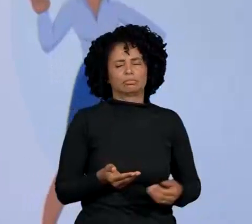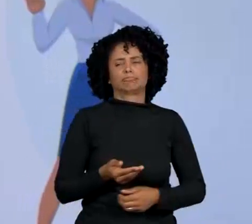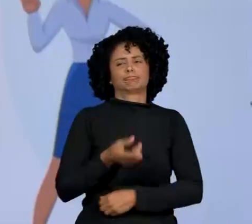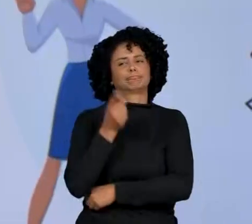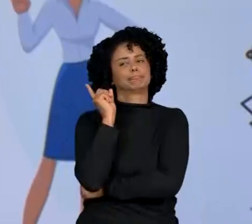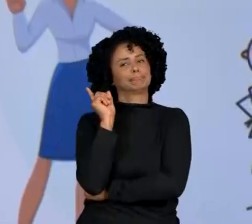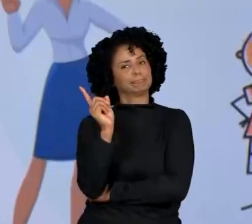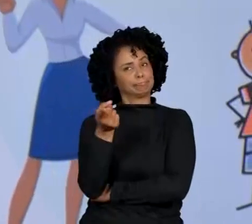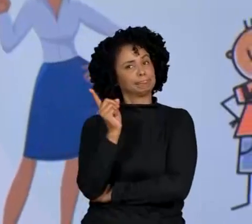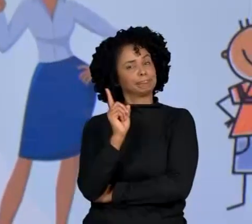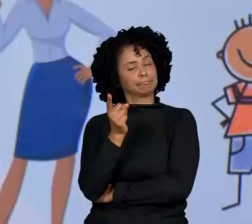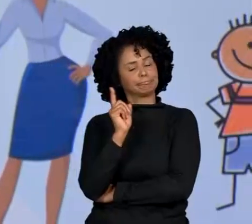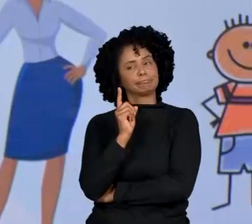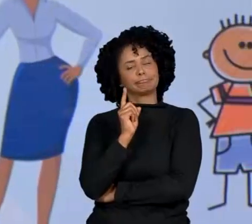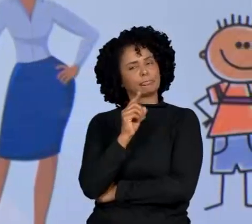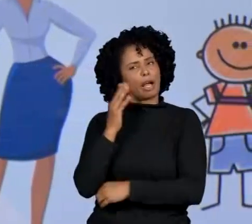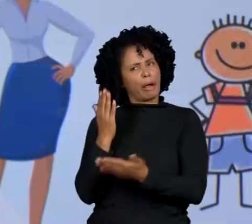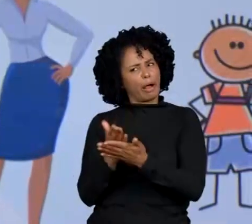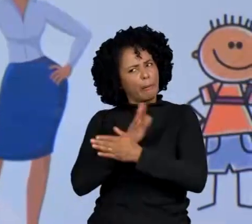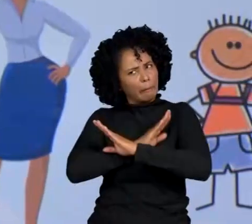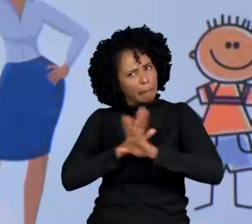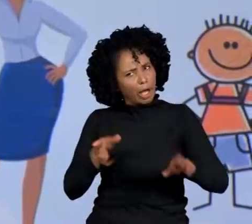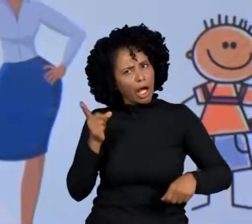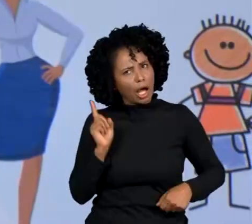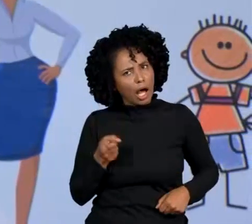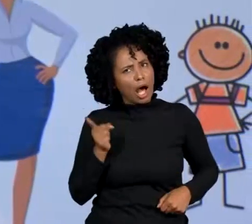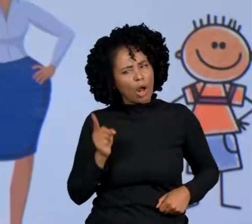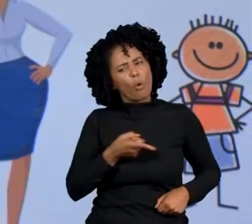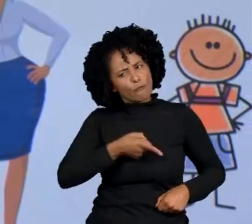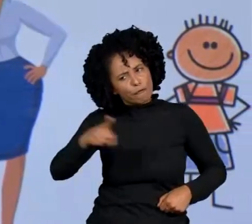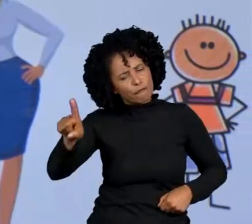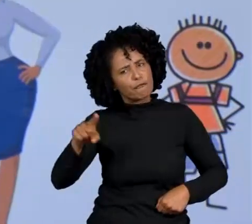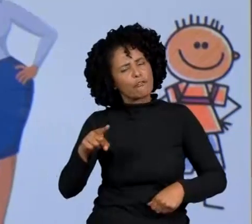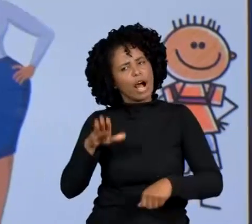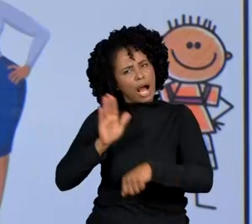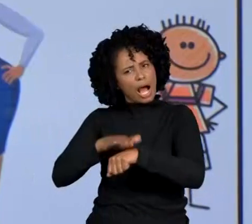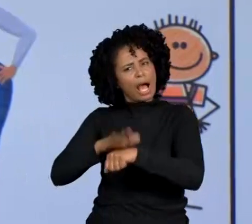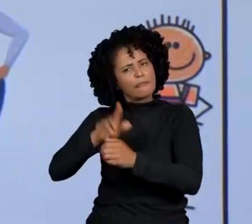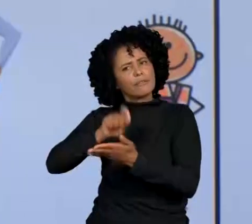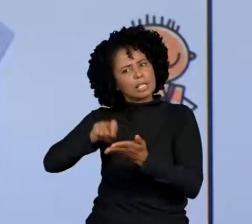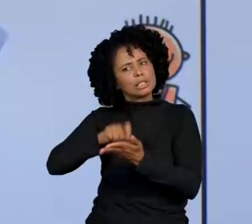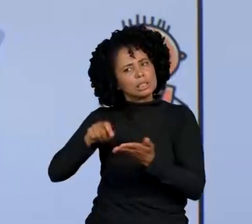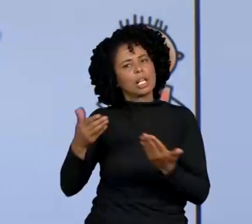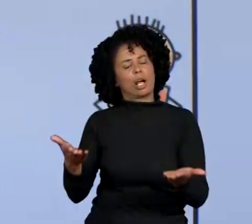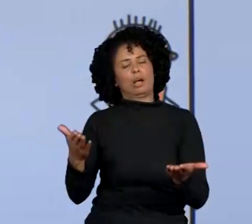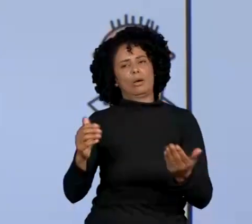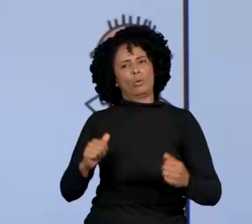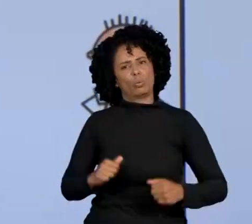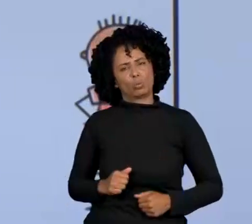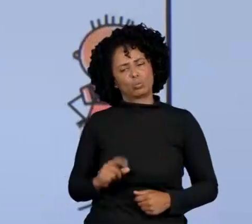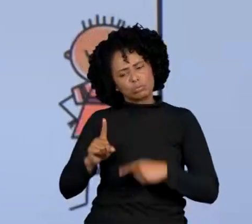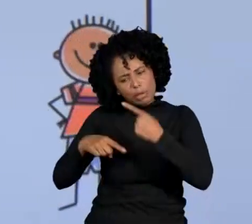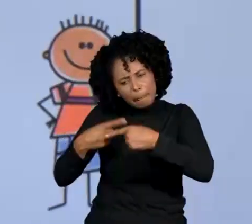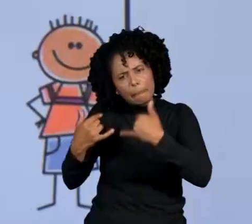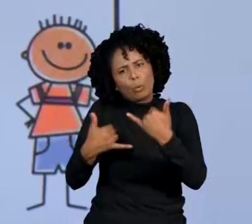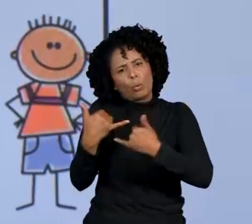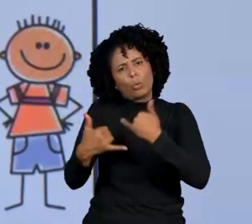Deixa de desculpas, Tuca. Vai logo fazer sua lição. Depois você